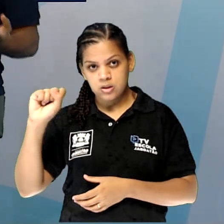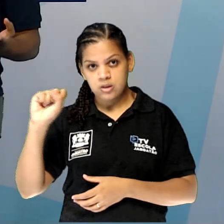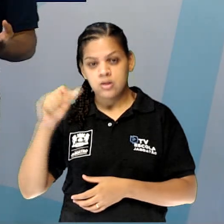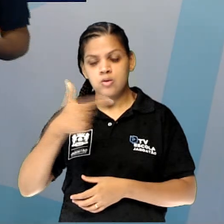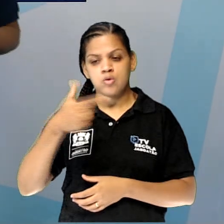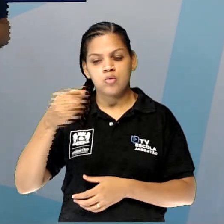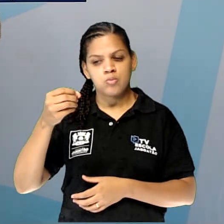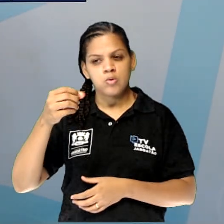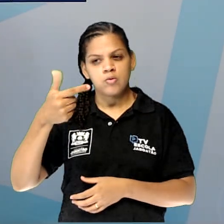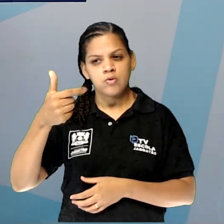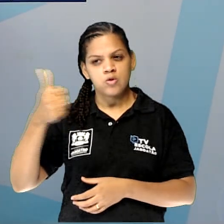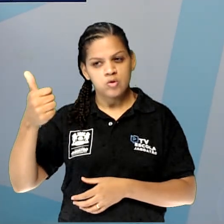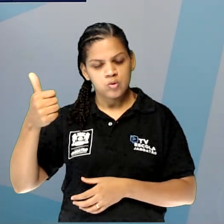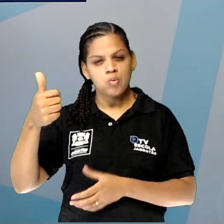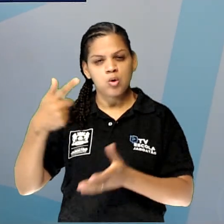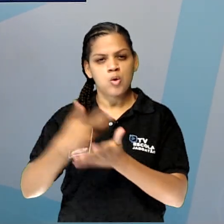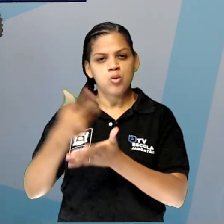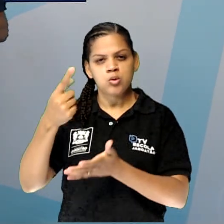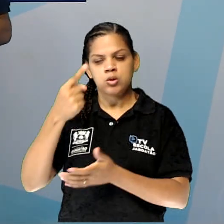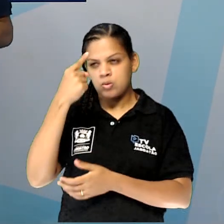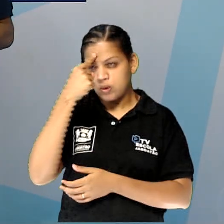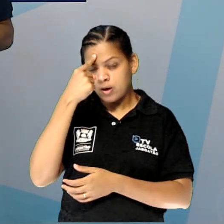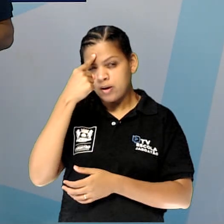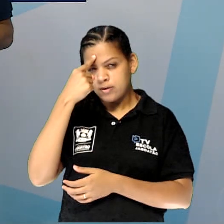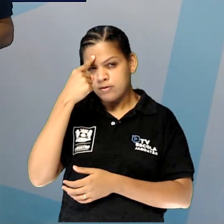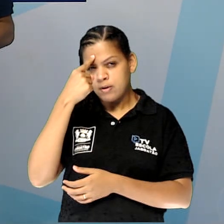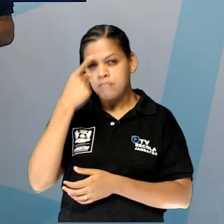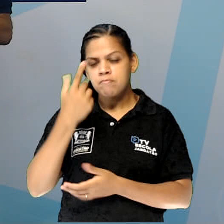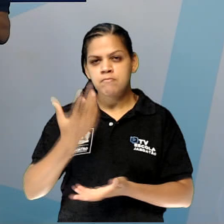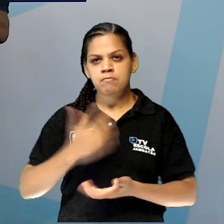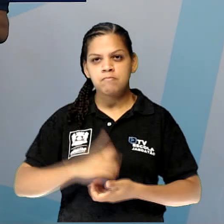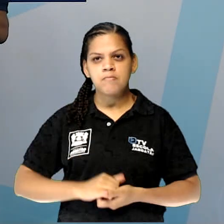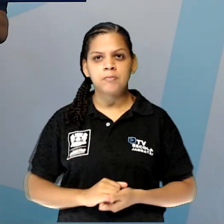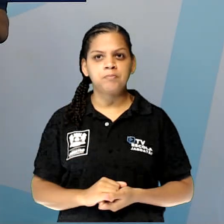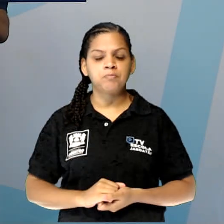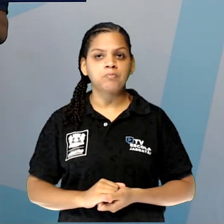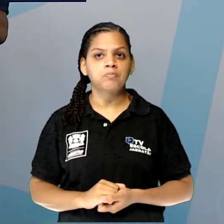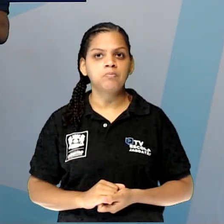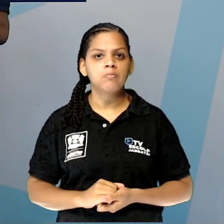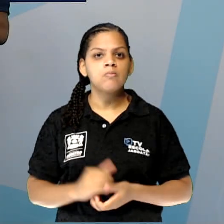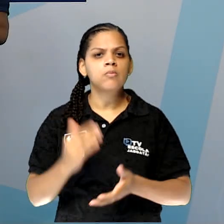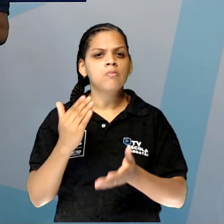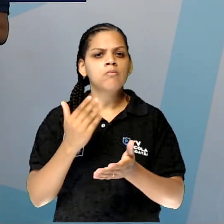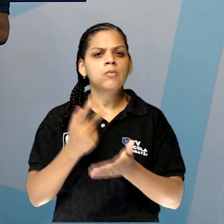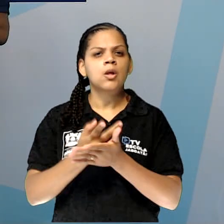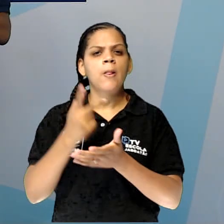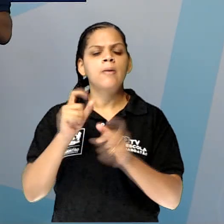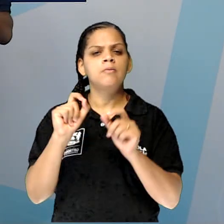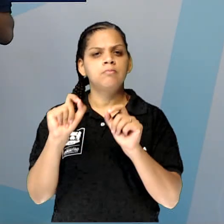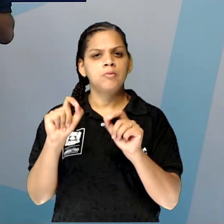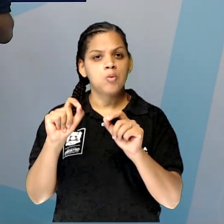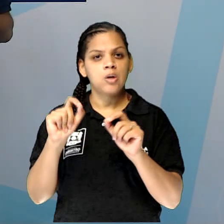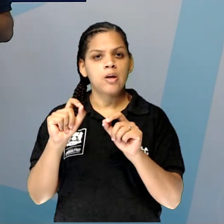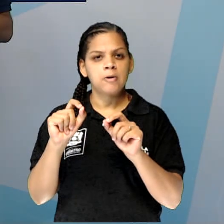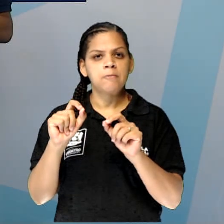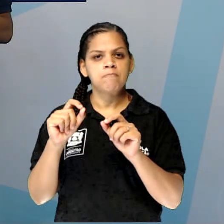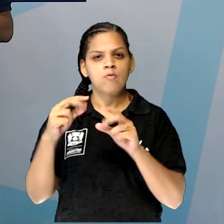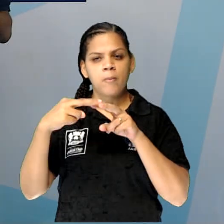de cúpula, ela que ocorreu na Índia agora recentemente, ela ocorreu de forma online,